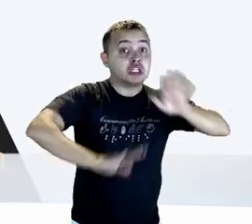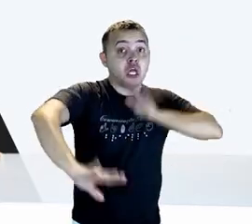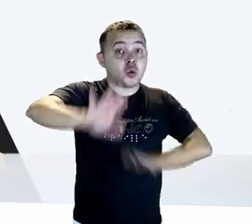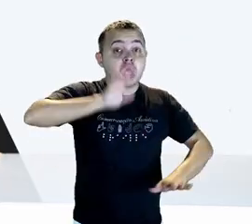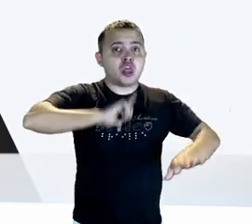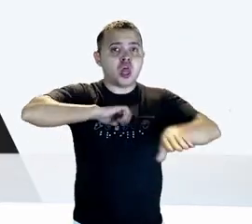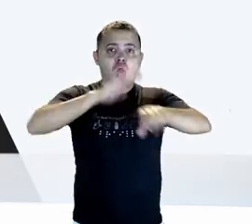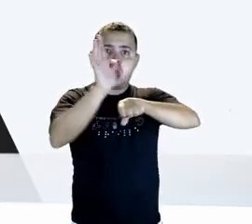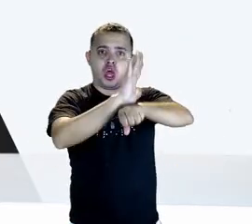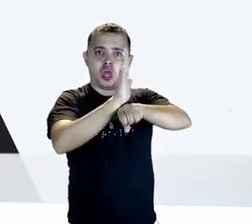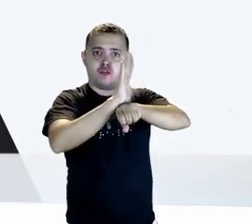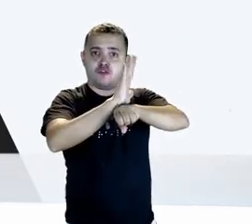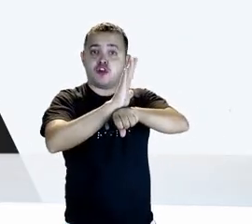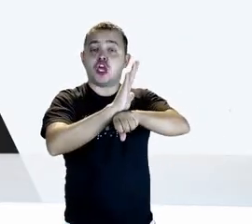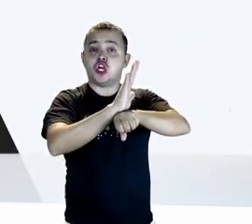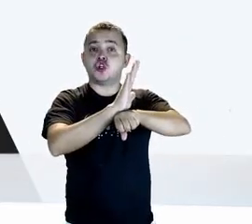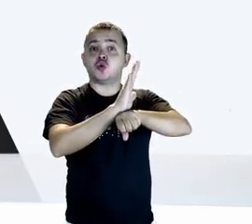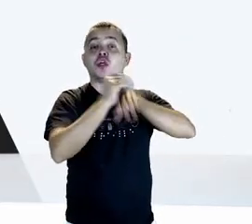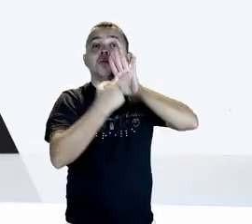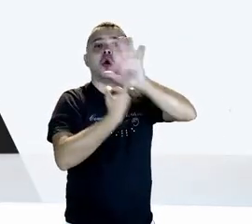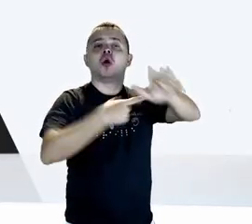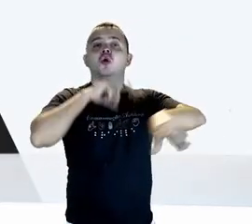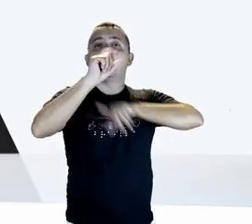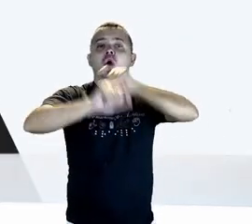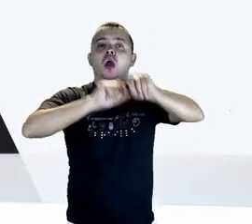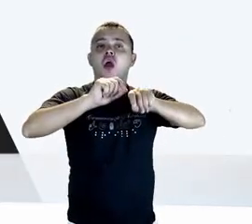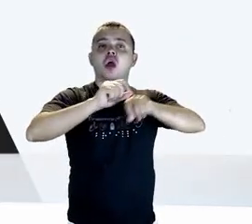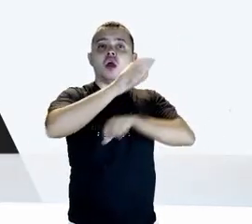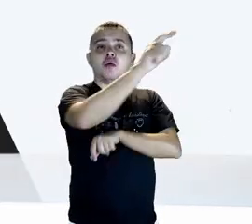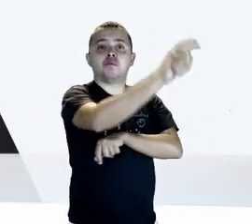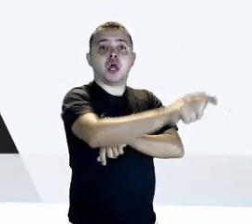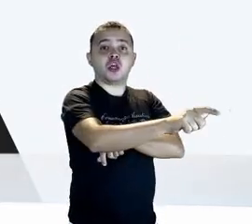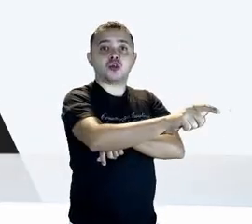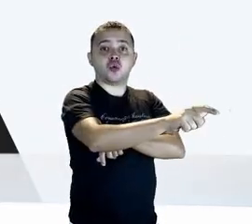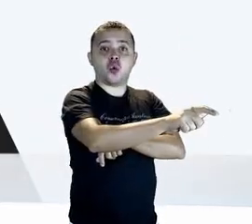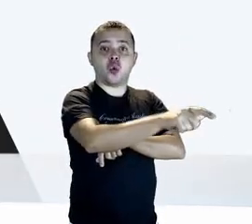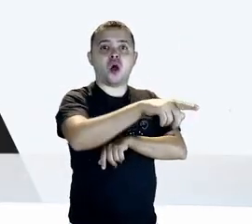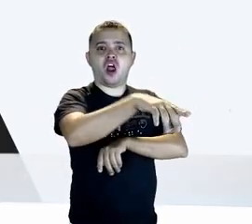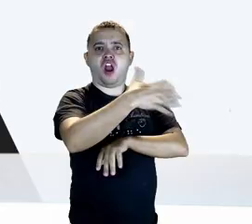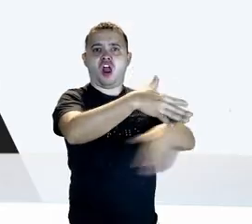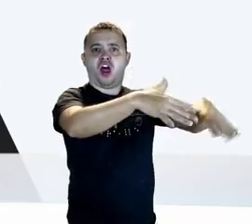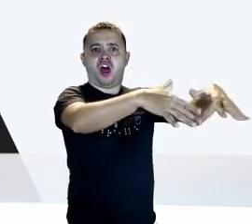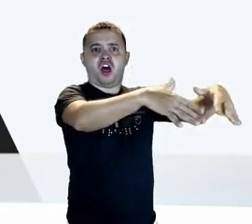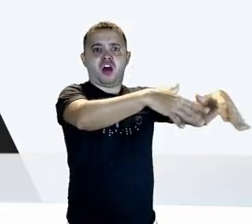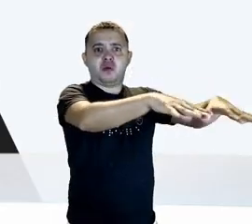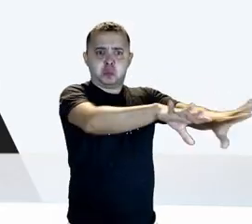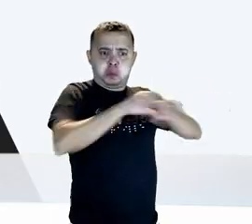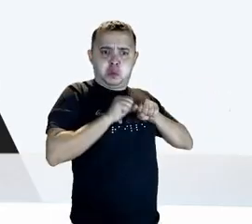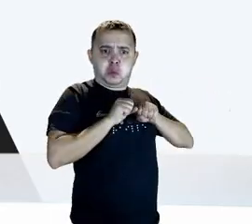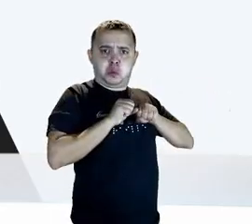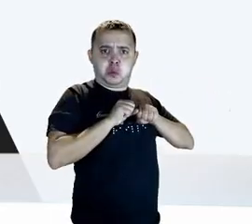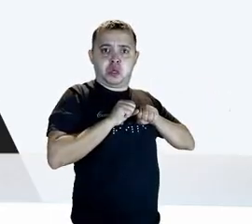vídeos na internet que vocês conseguem acessar, onde que vocês conseguem ver, por exemplo, que uma pessoa que